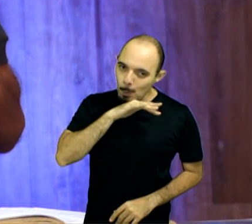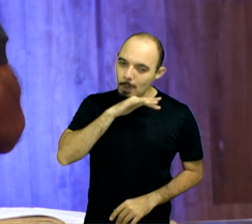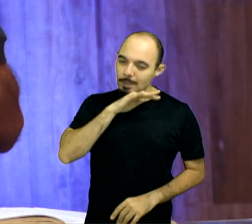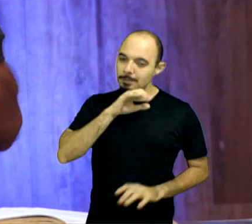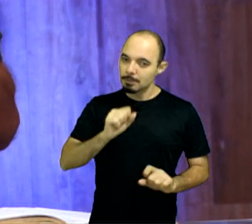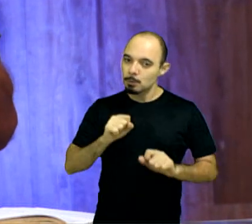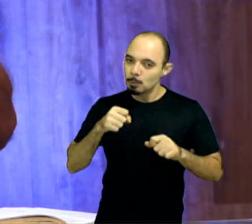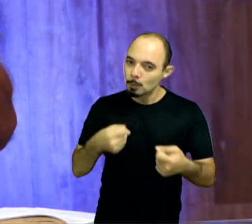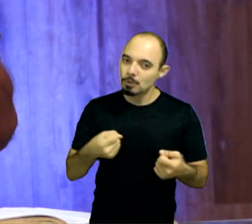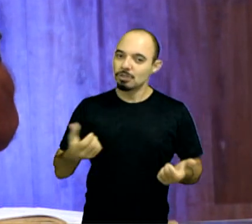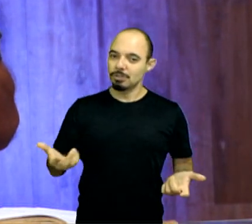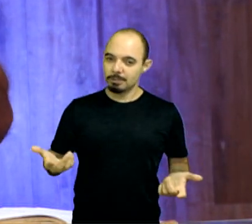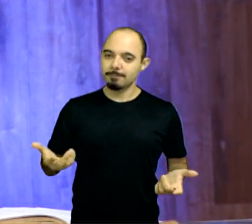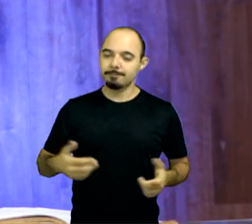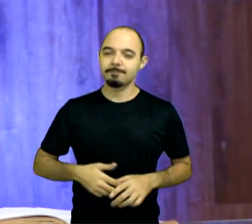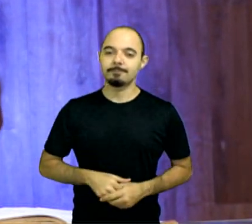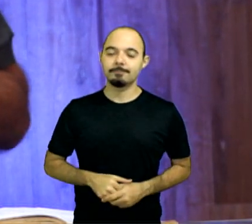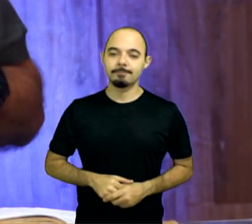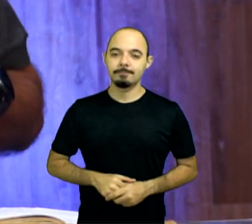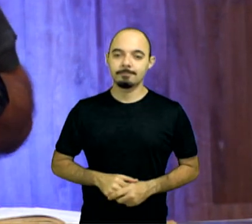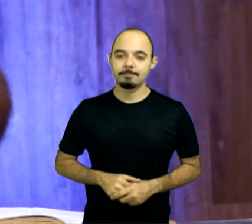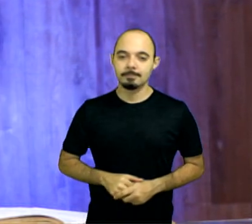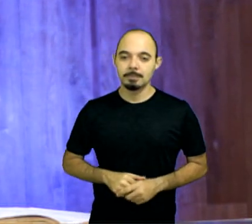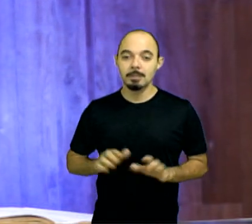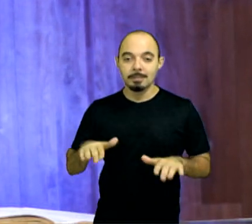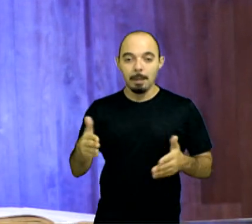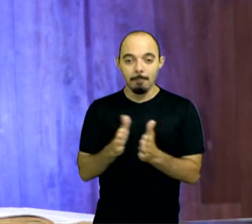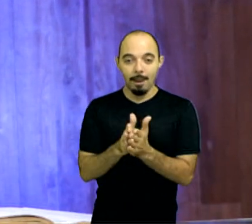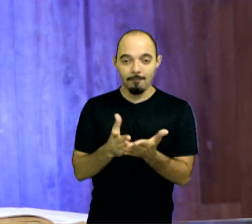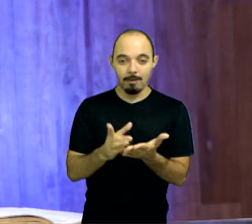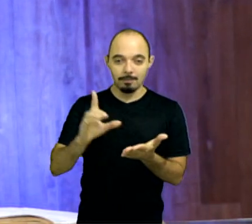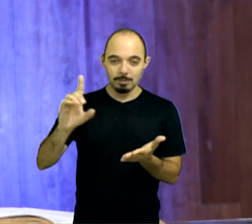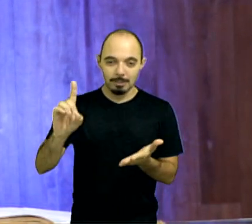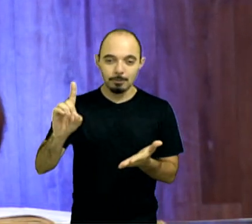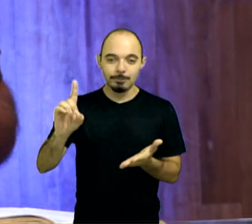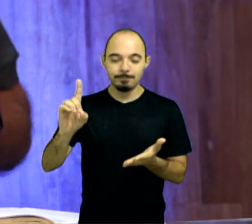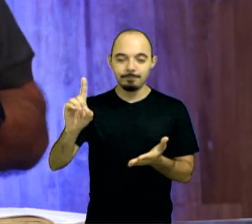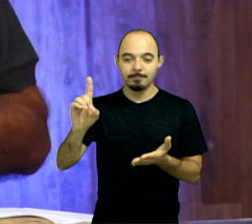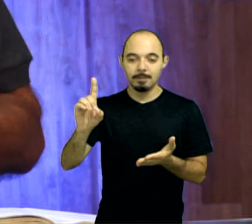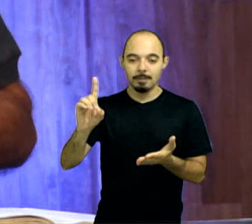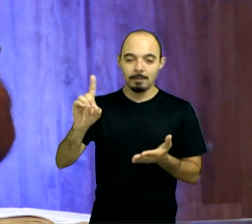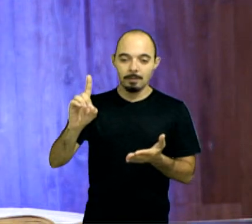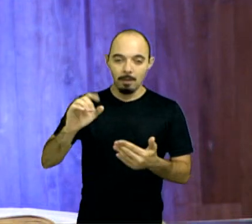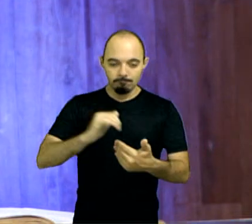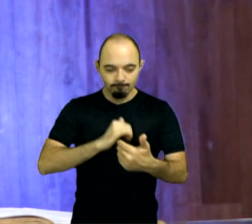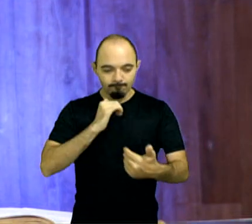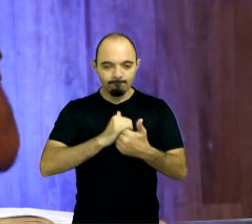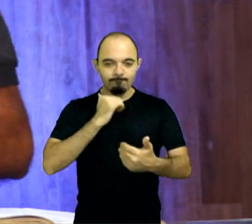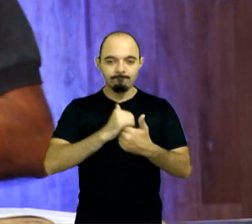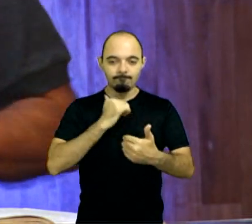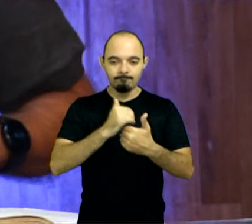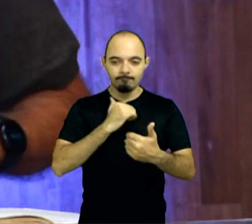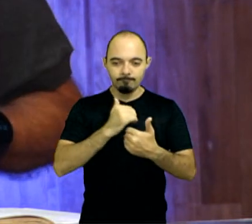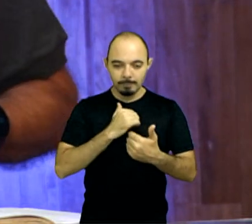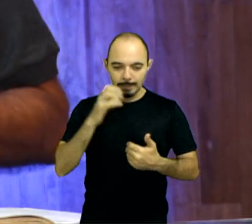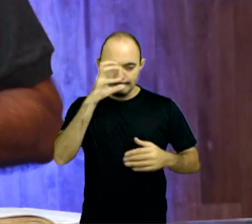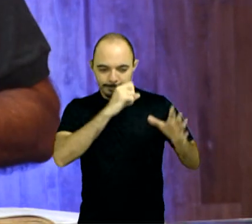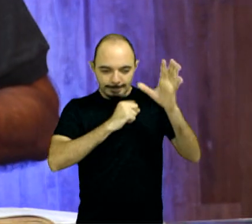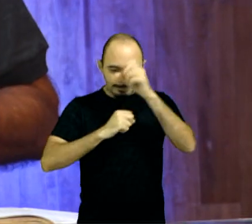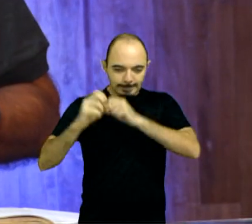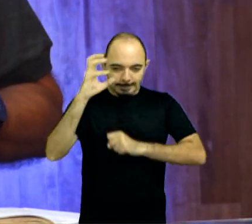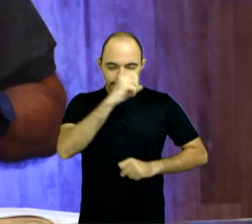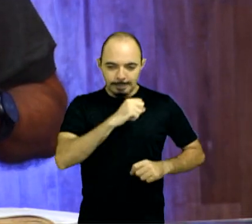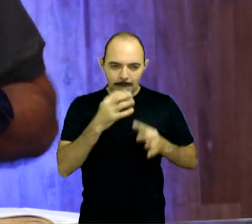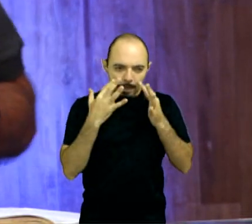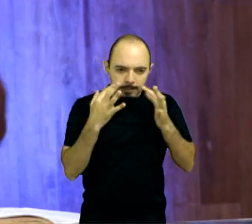atitudes. Meu irmão, a palavra de Deus está nos alertando, dizendo: olha, como a cidade sem muro,